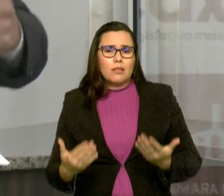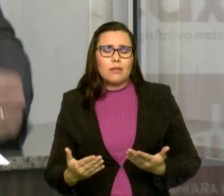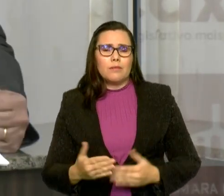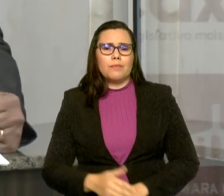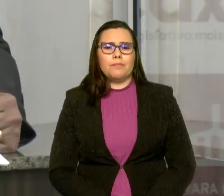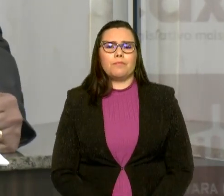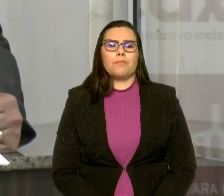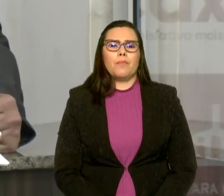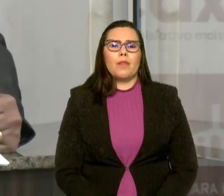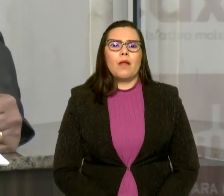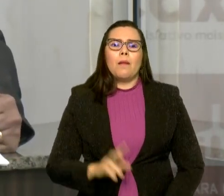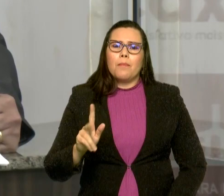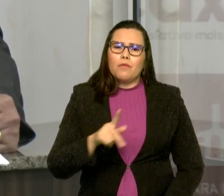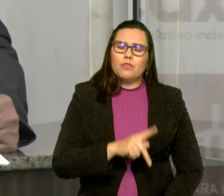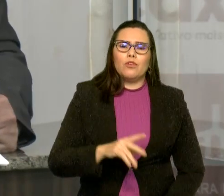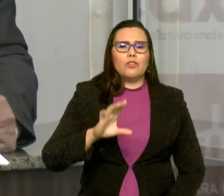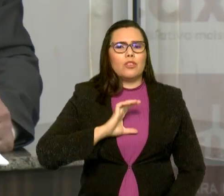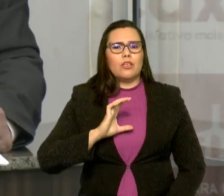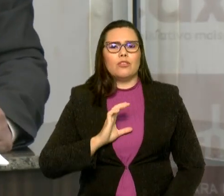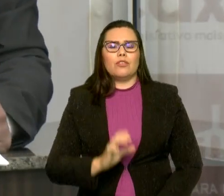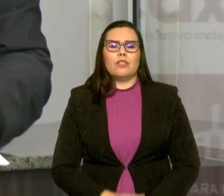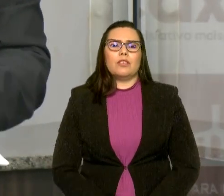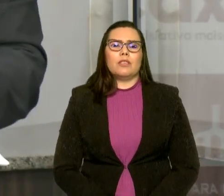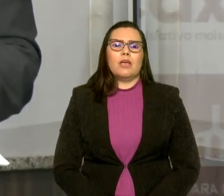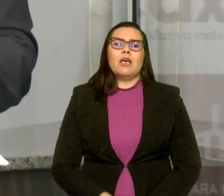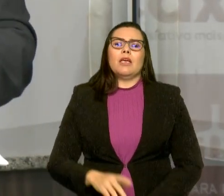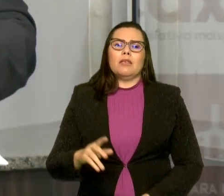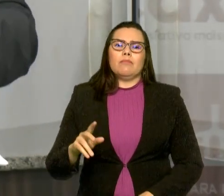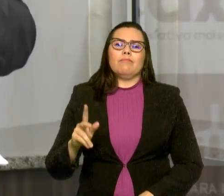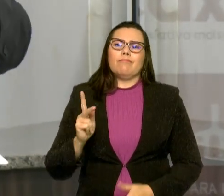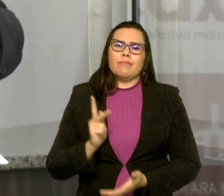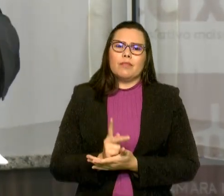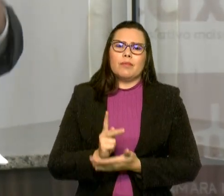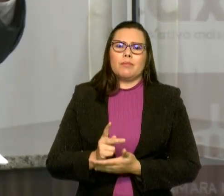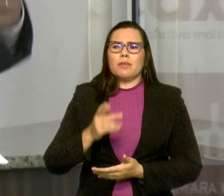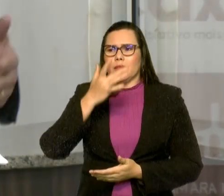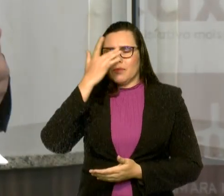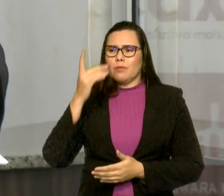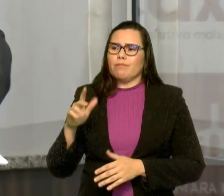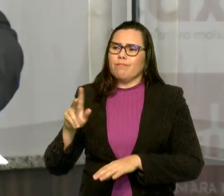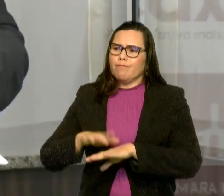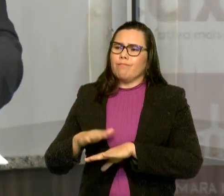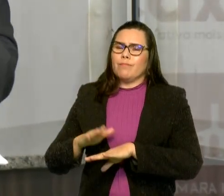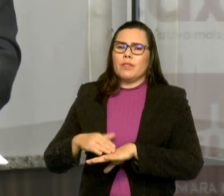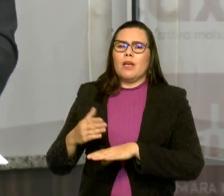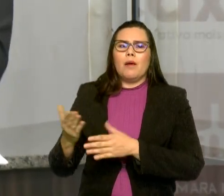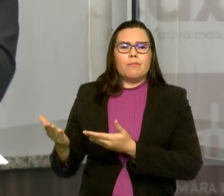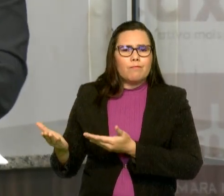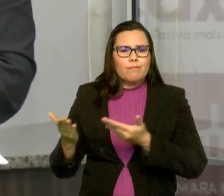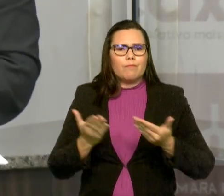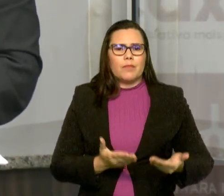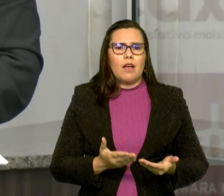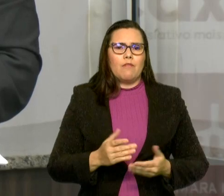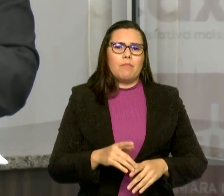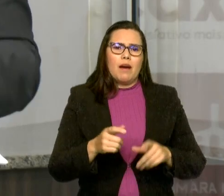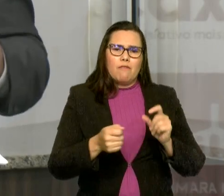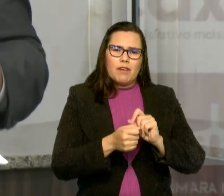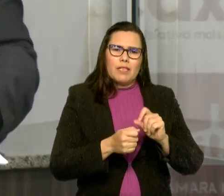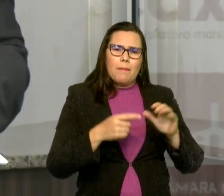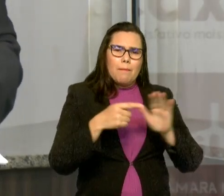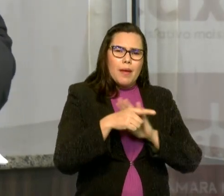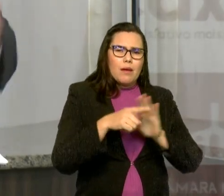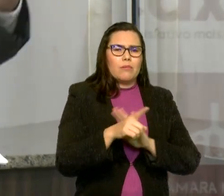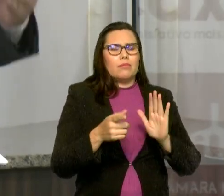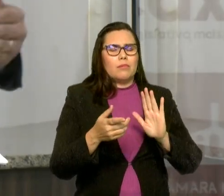eram editados concursos públicos aqui na cidade. De forma que é muito importante que a gente faça isso, porque essa lei passa a ter